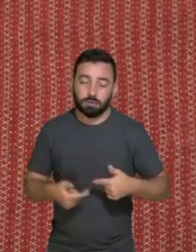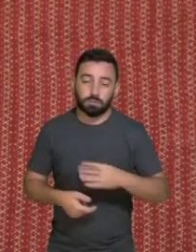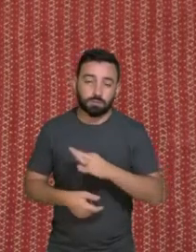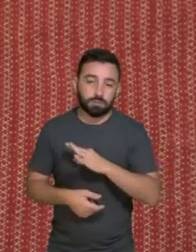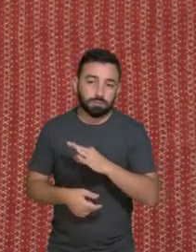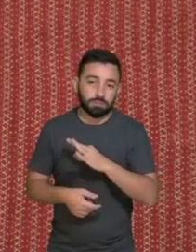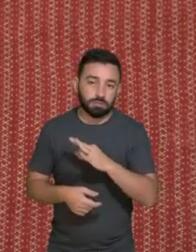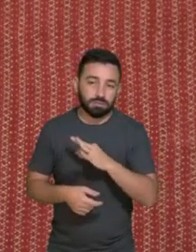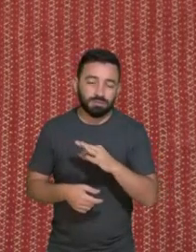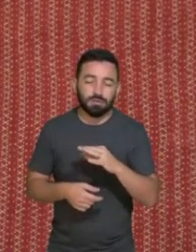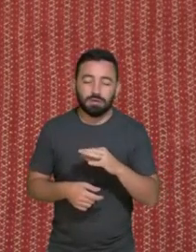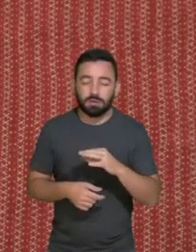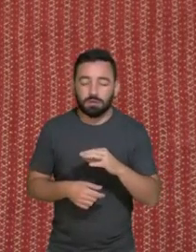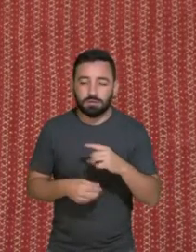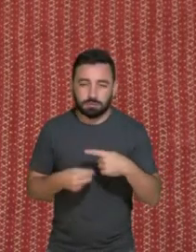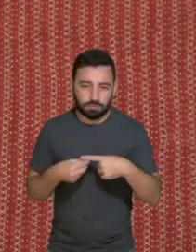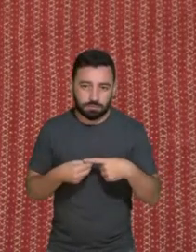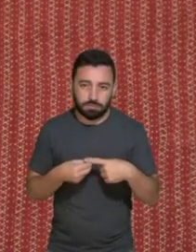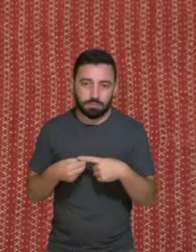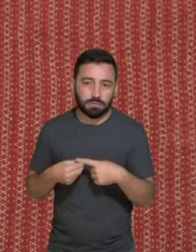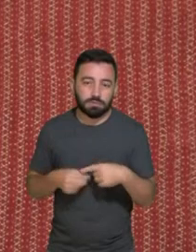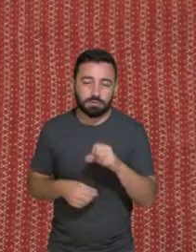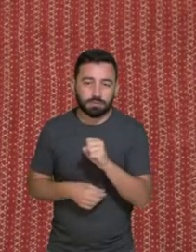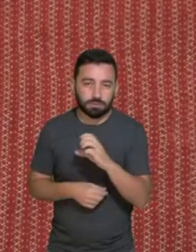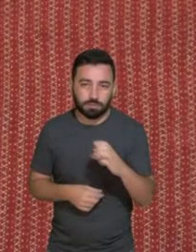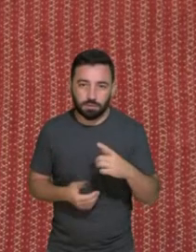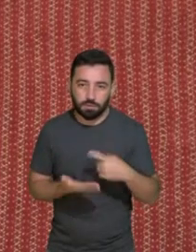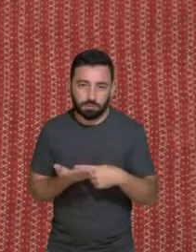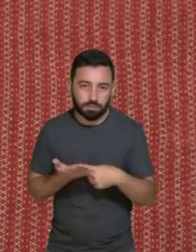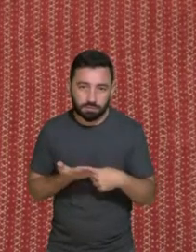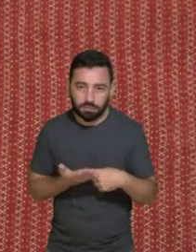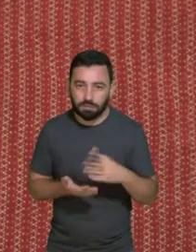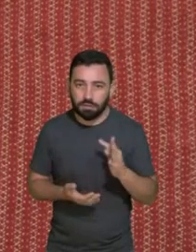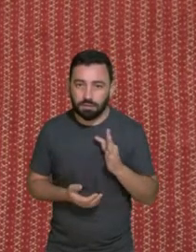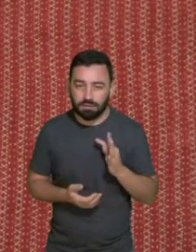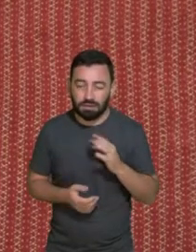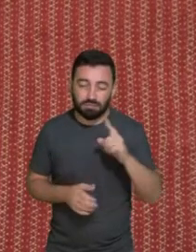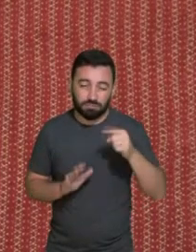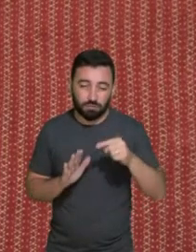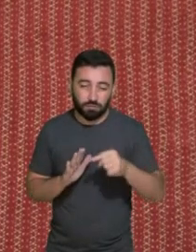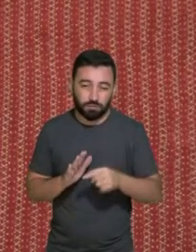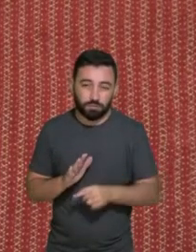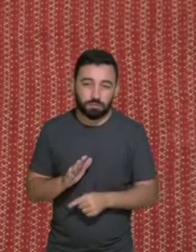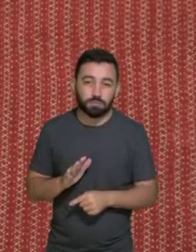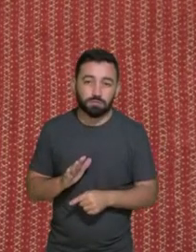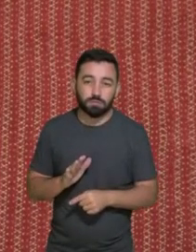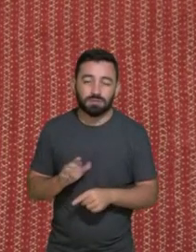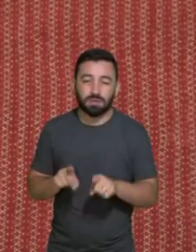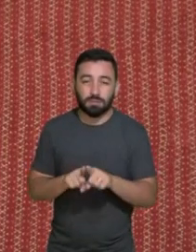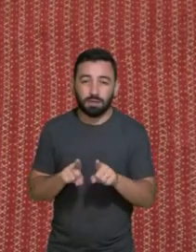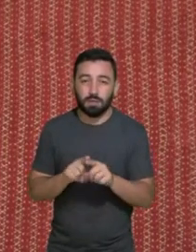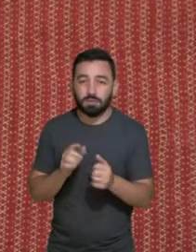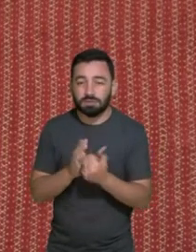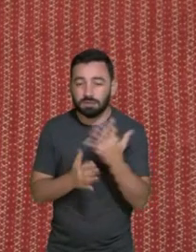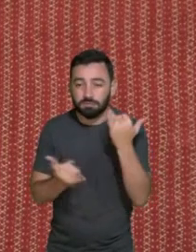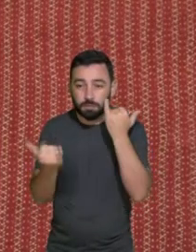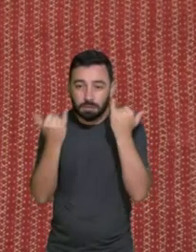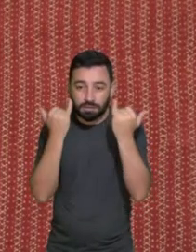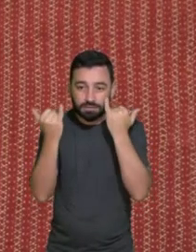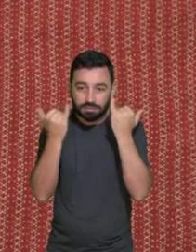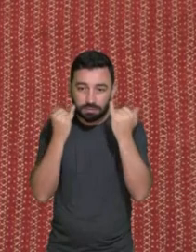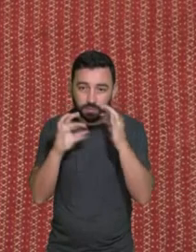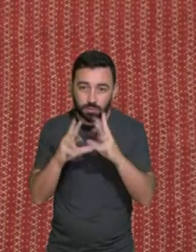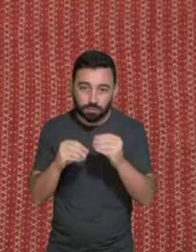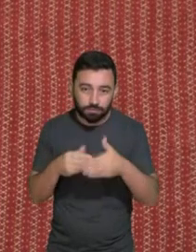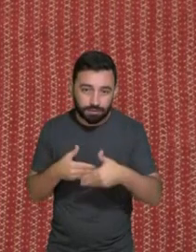O processo administrativo para a formalização do acordo de cooperação técnica é extremamente complexo. Igualmente, a quantidade de informações previstas